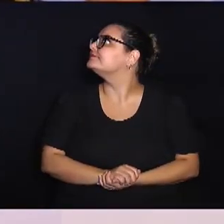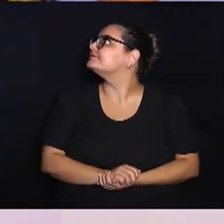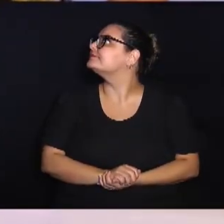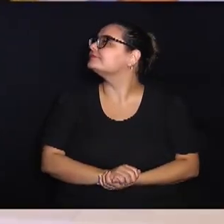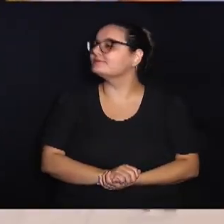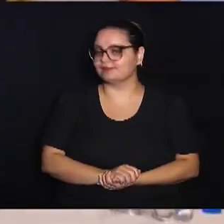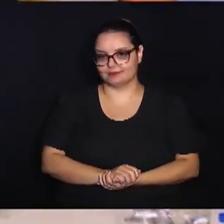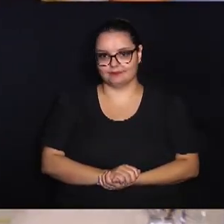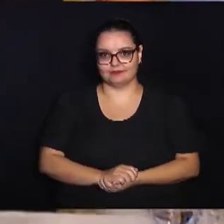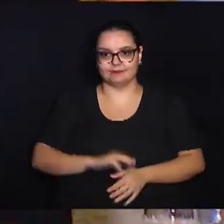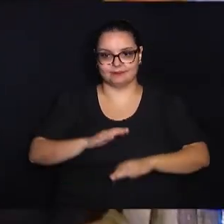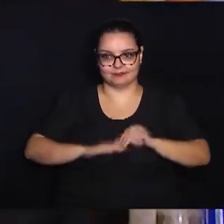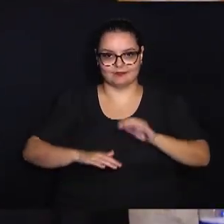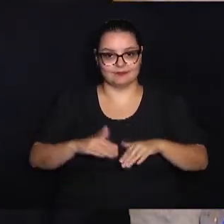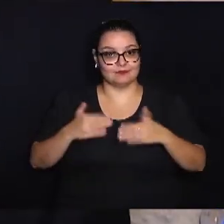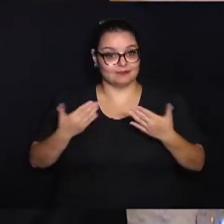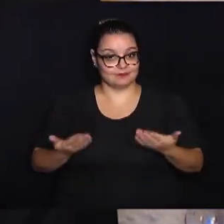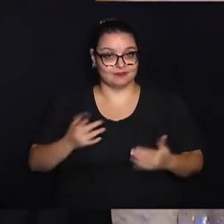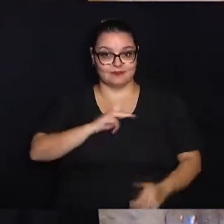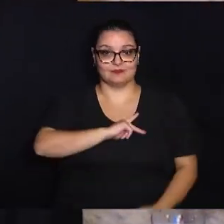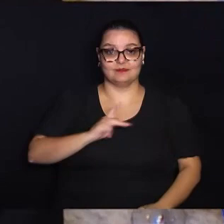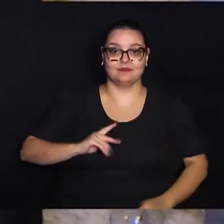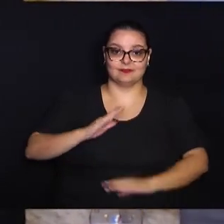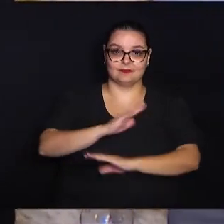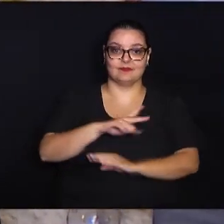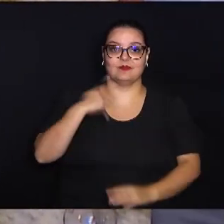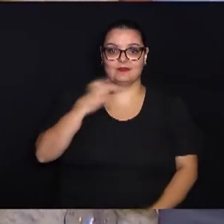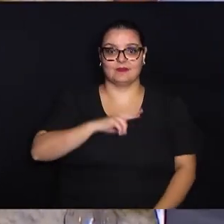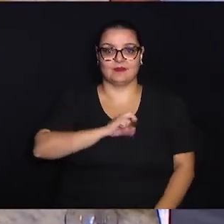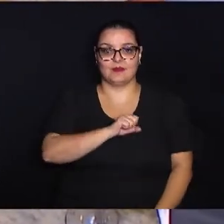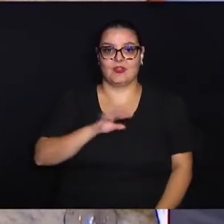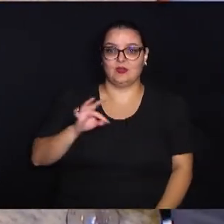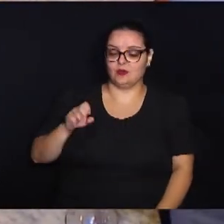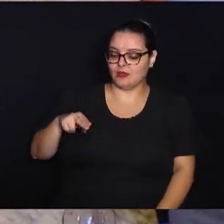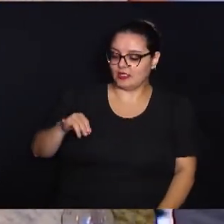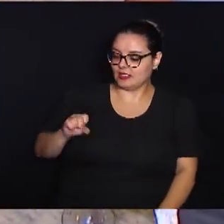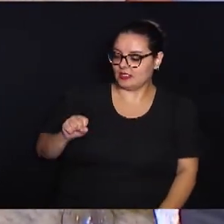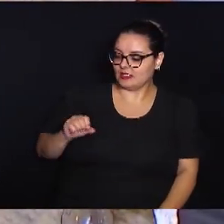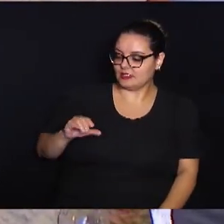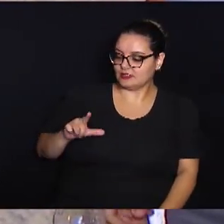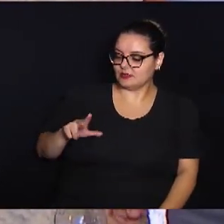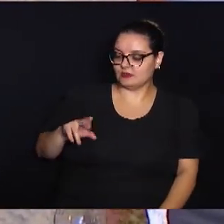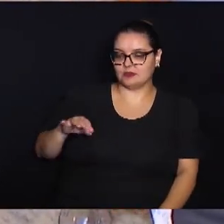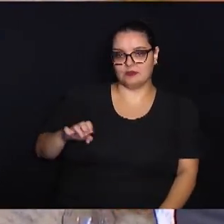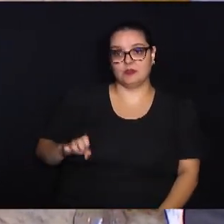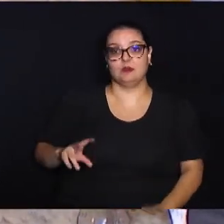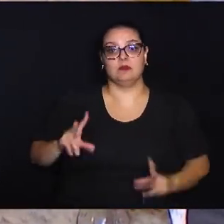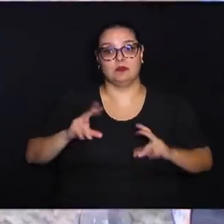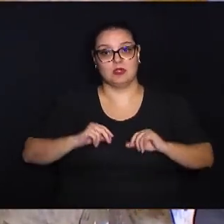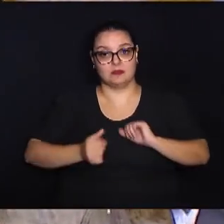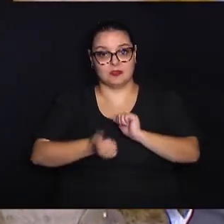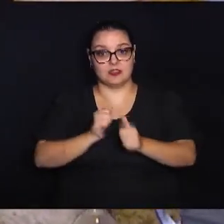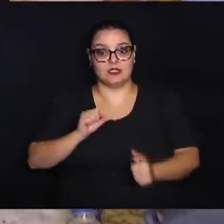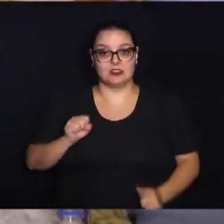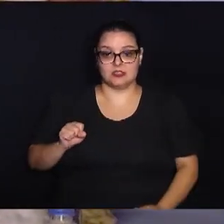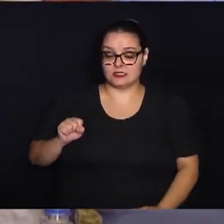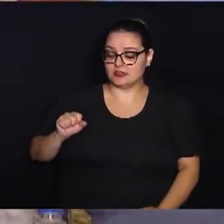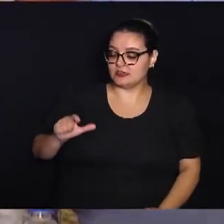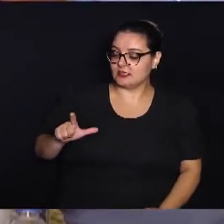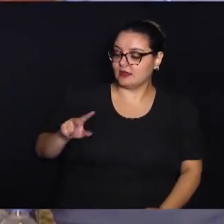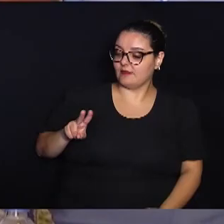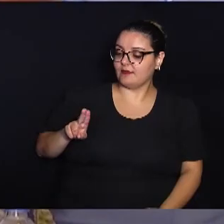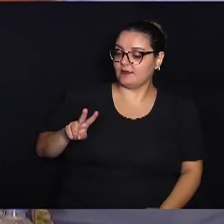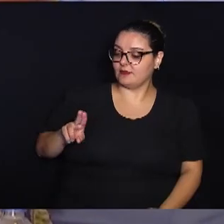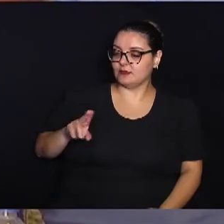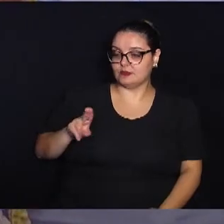Das mãos do presidente da Câmara, o vereador Luiz Rossini, o Tênis Clube recebeu o diploma de mérito esportivo José Salvucci. O clube